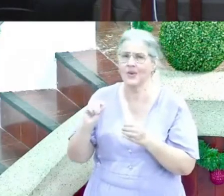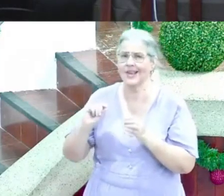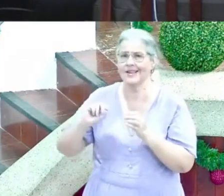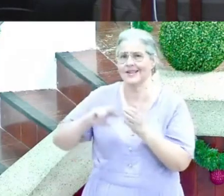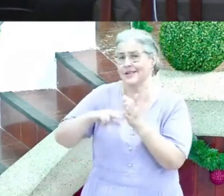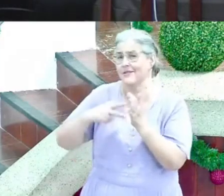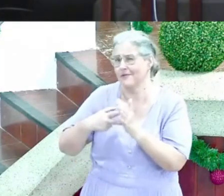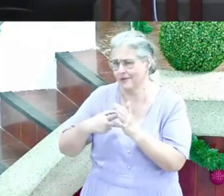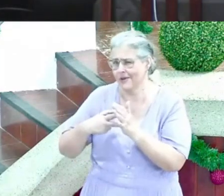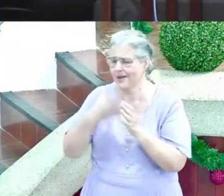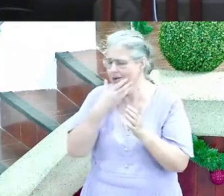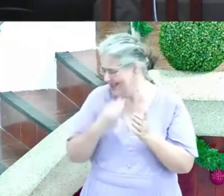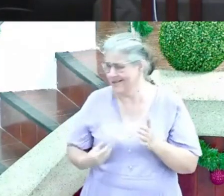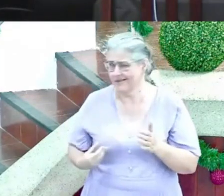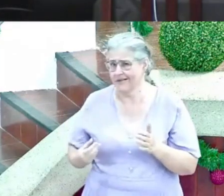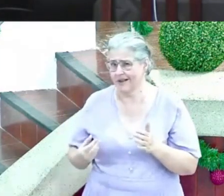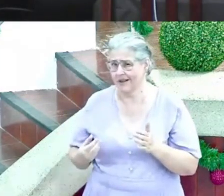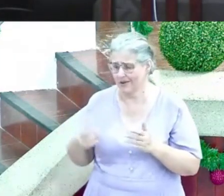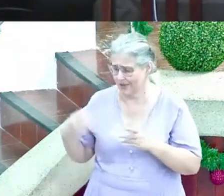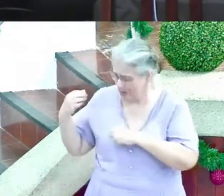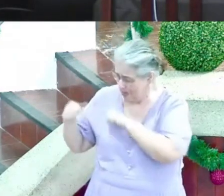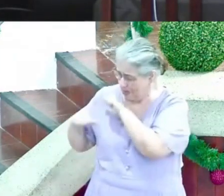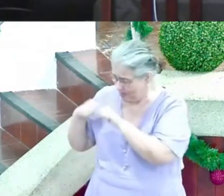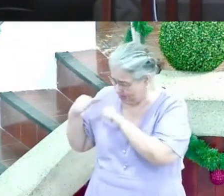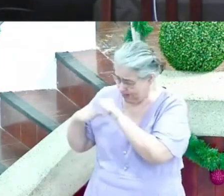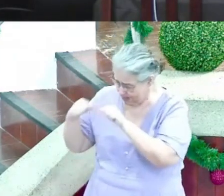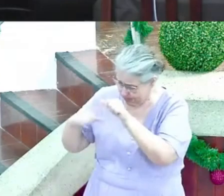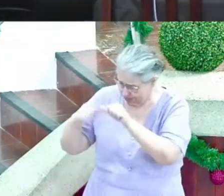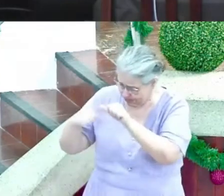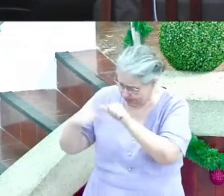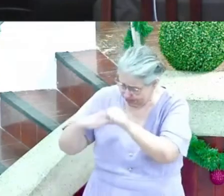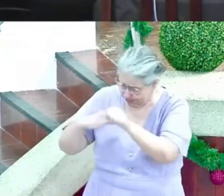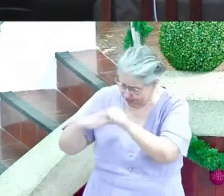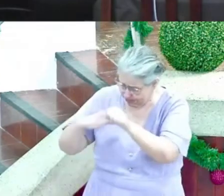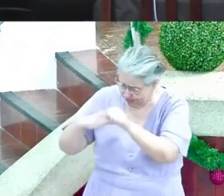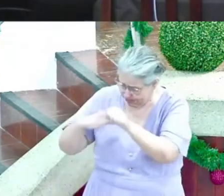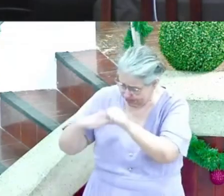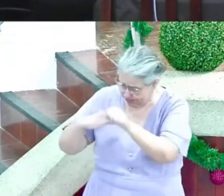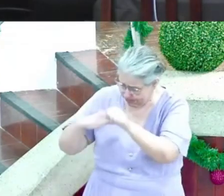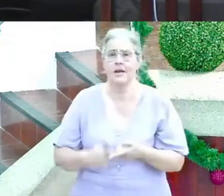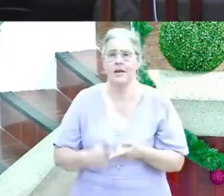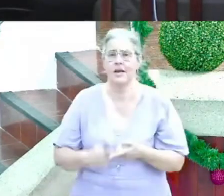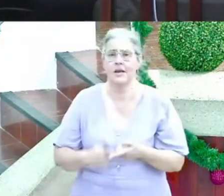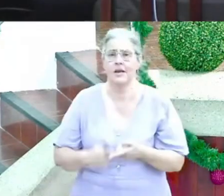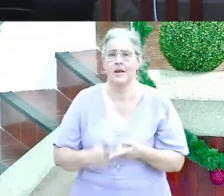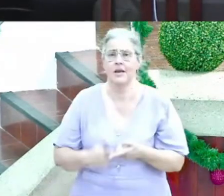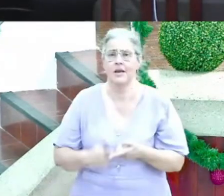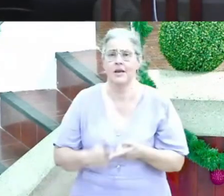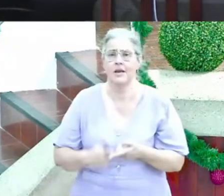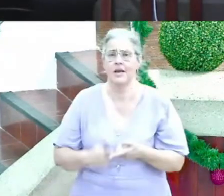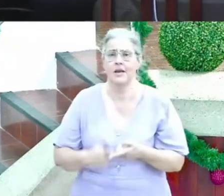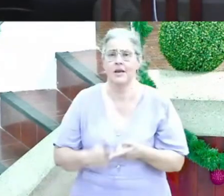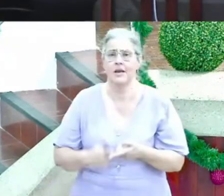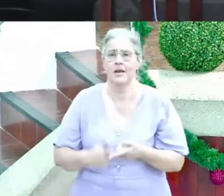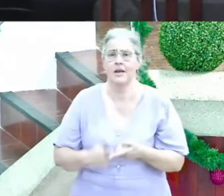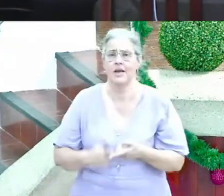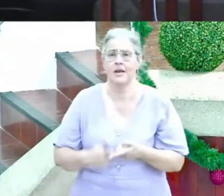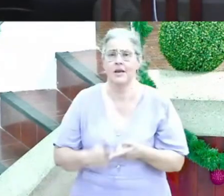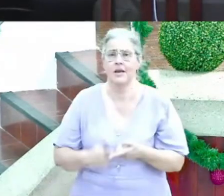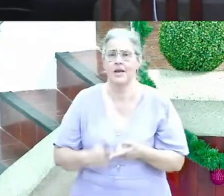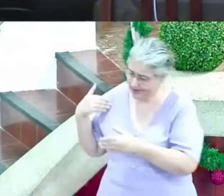real sentido e significado bíblico. Podemos dizer que para a maioria se perdeu